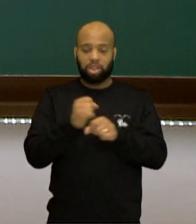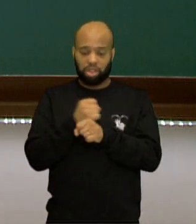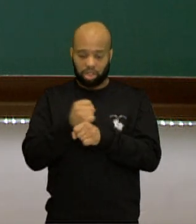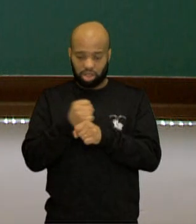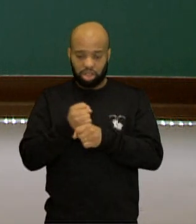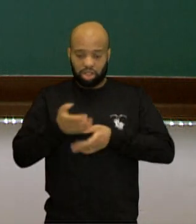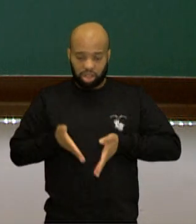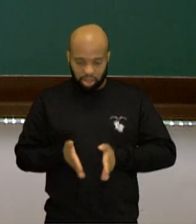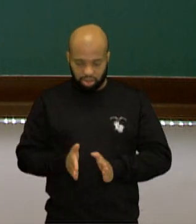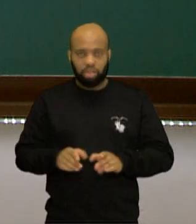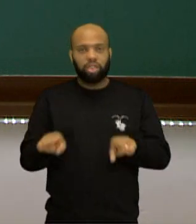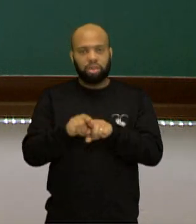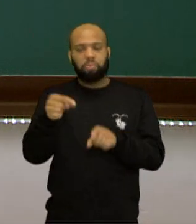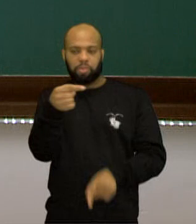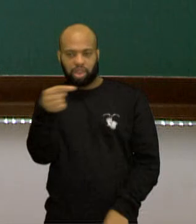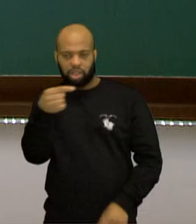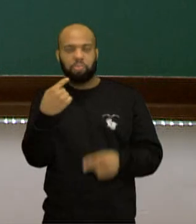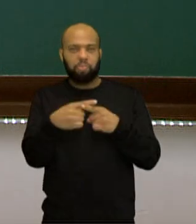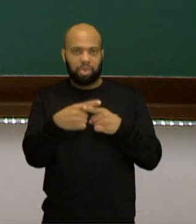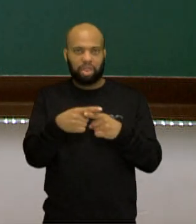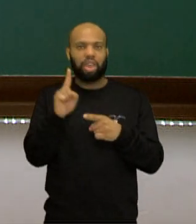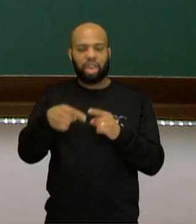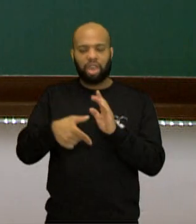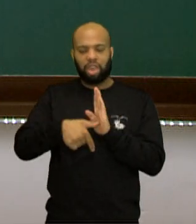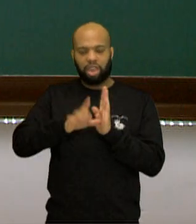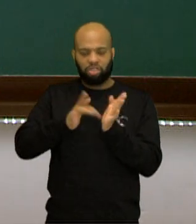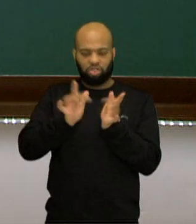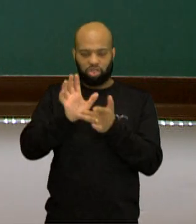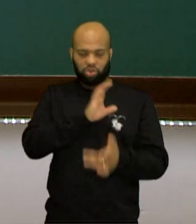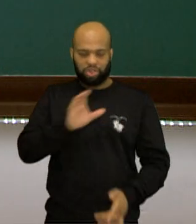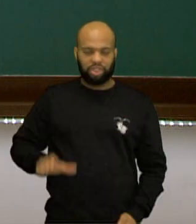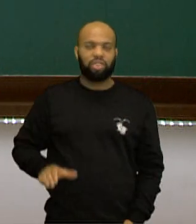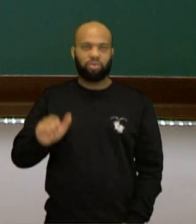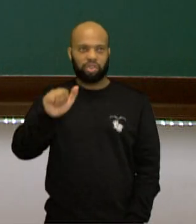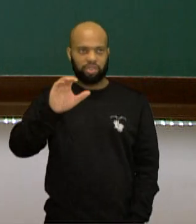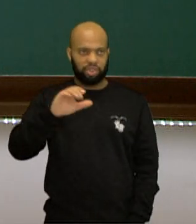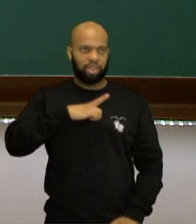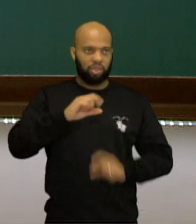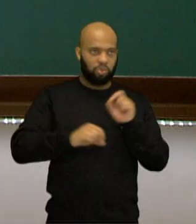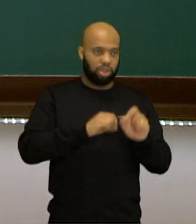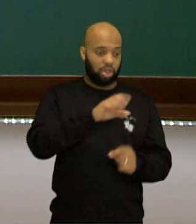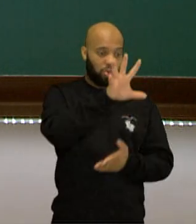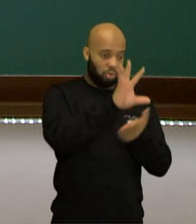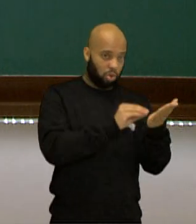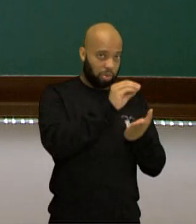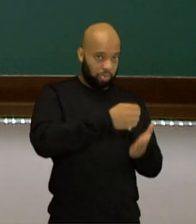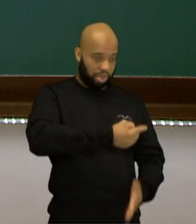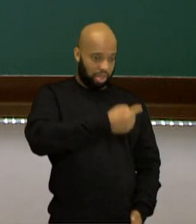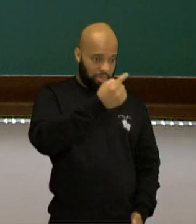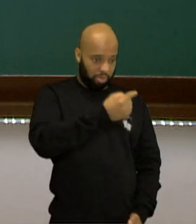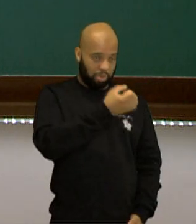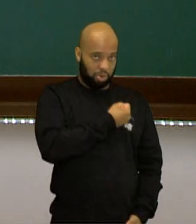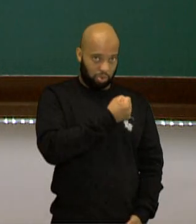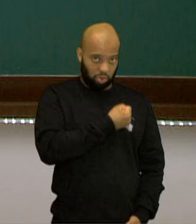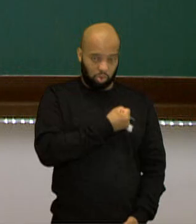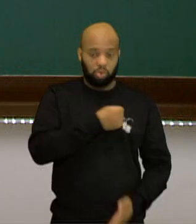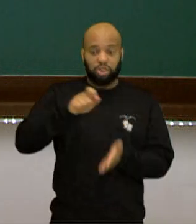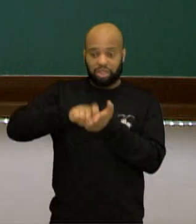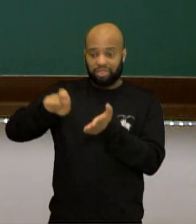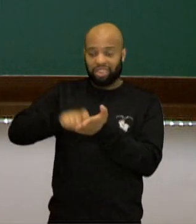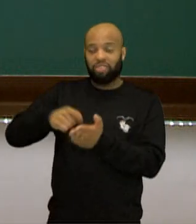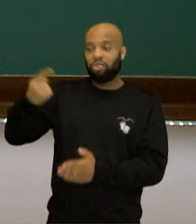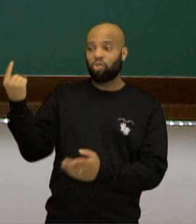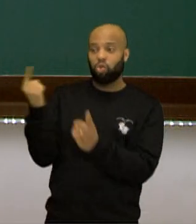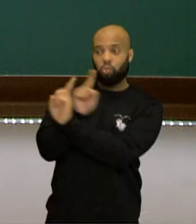uma subtração de números inteiros, aplica o conceito que diz, repete o primeiro, escreve o oposto do